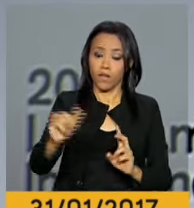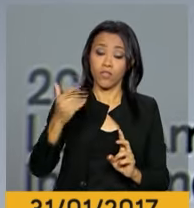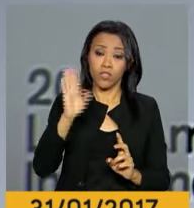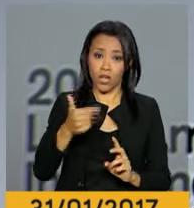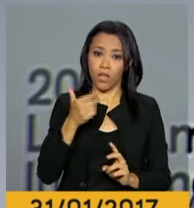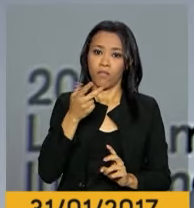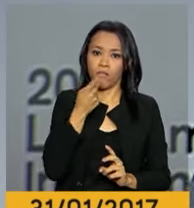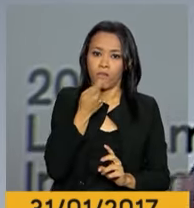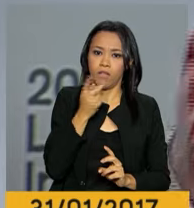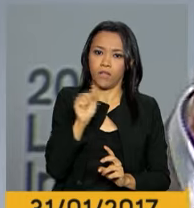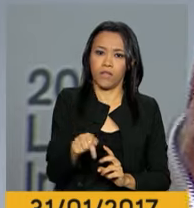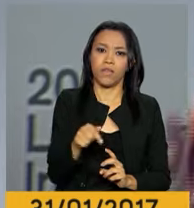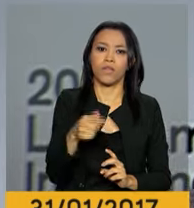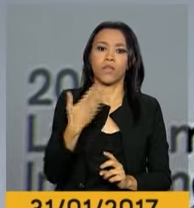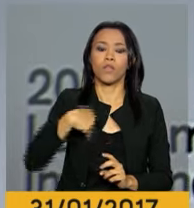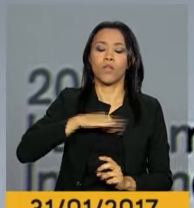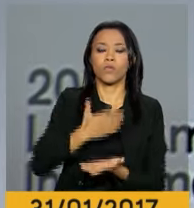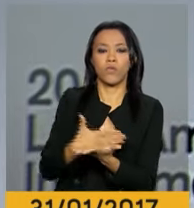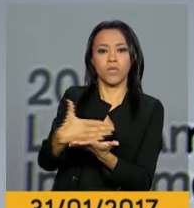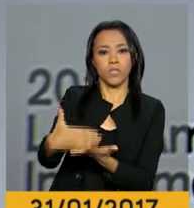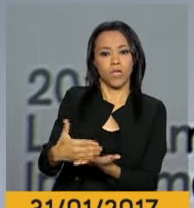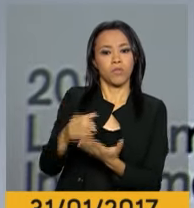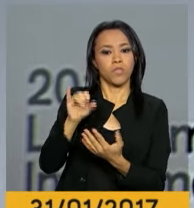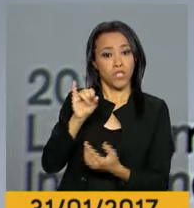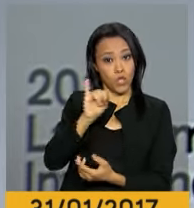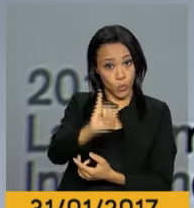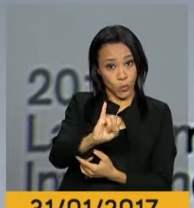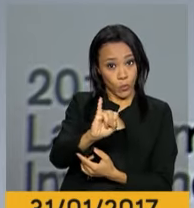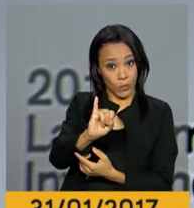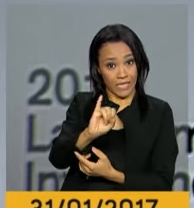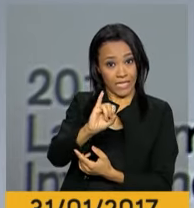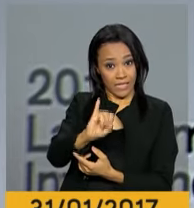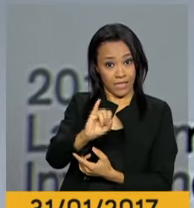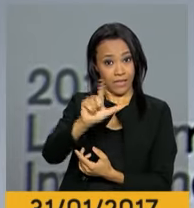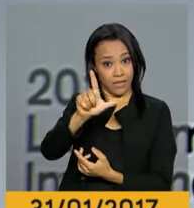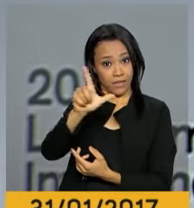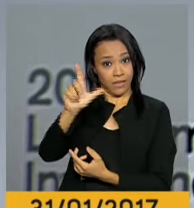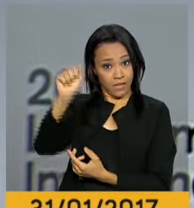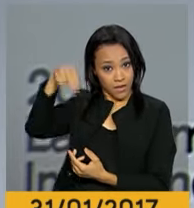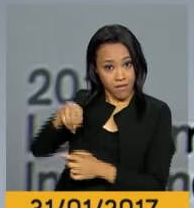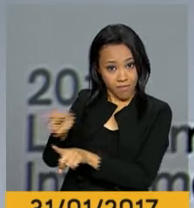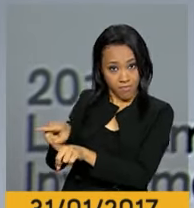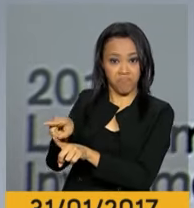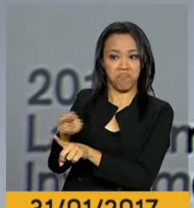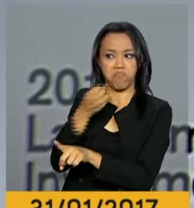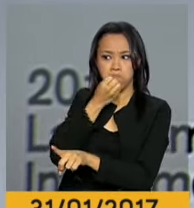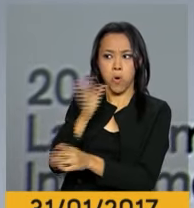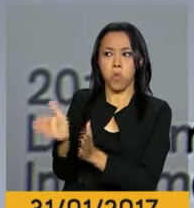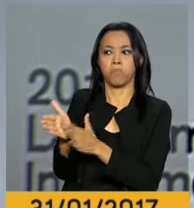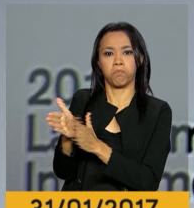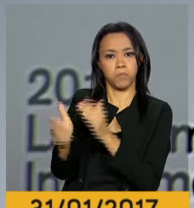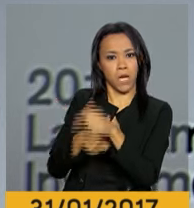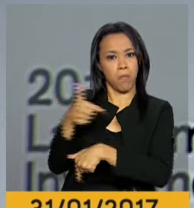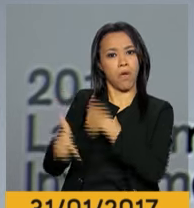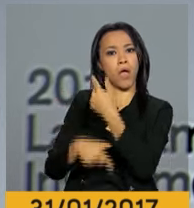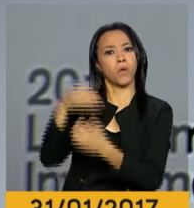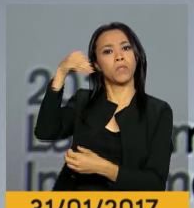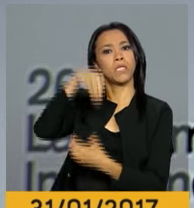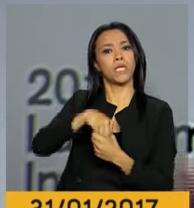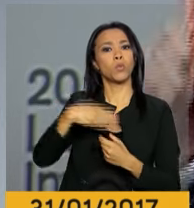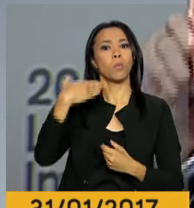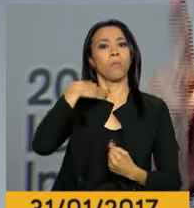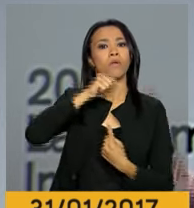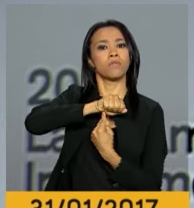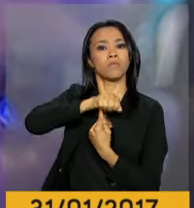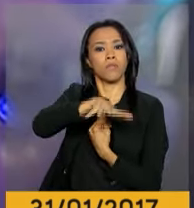começamos e Dr anan até merece um aplauso por causa disso que fez um trabalho tem feito um trabalho excepcional no banco central que